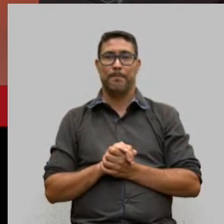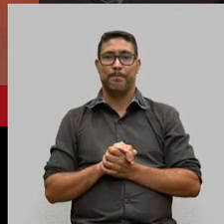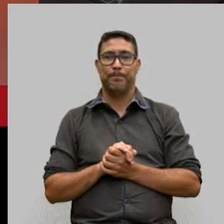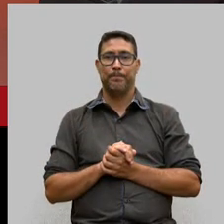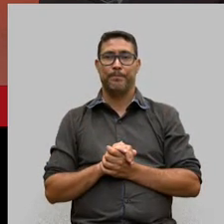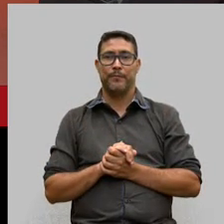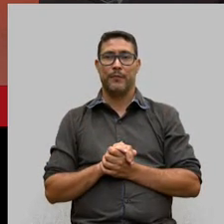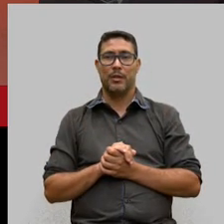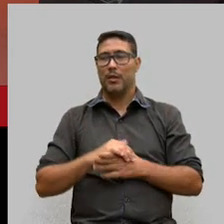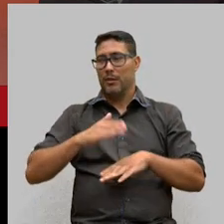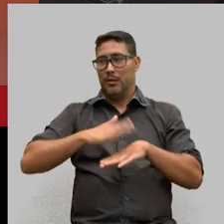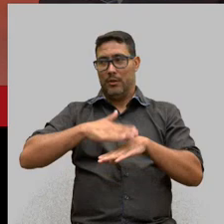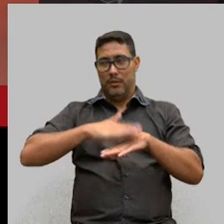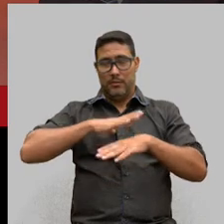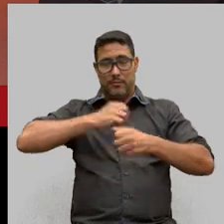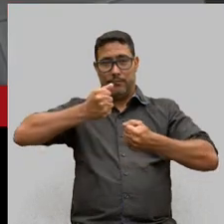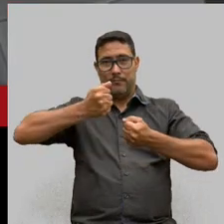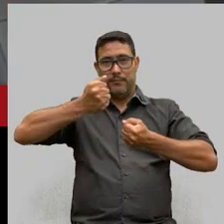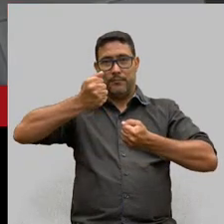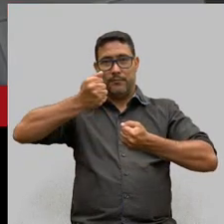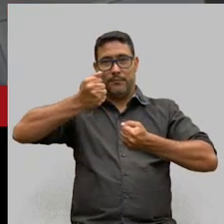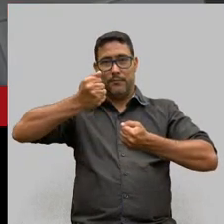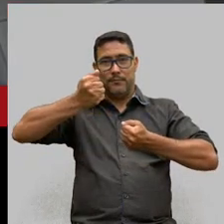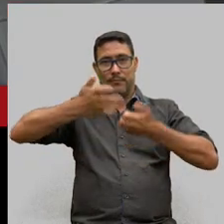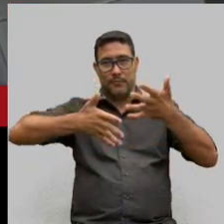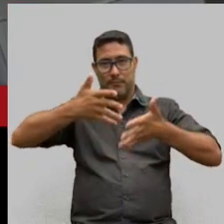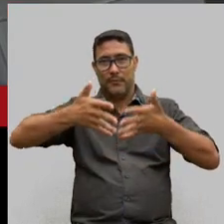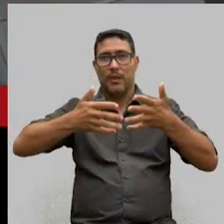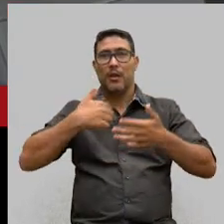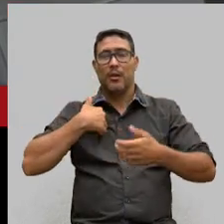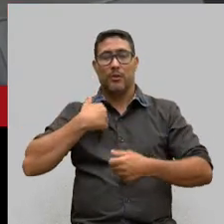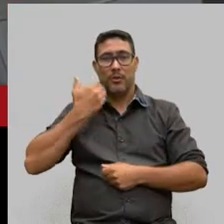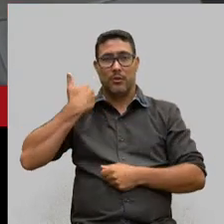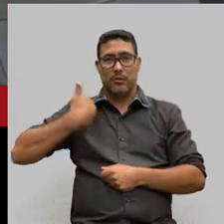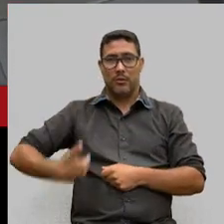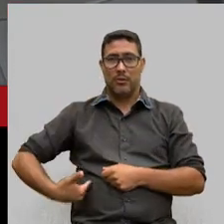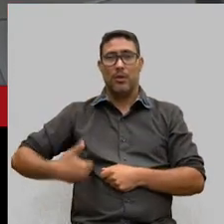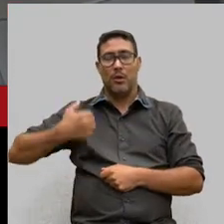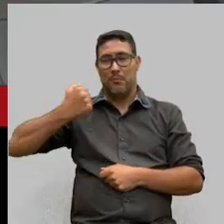minha autodescrição eu sou branca tenho